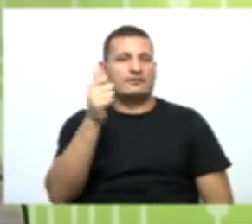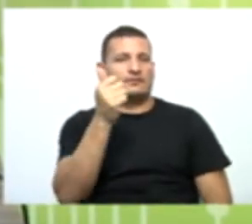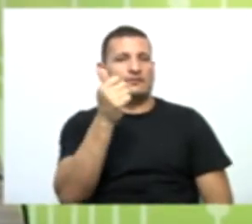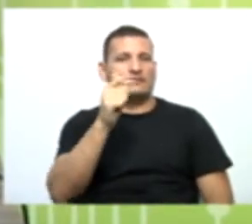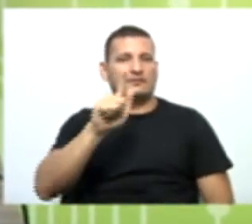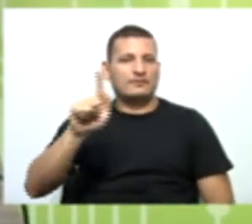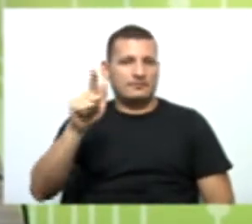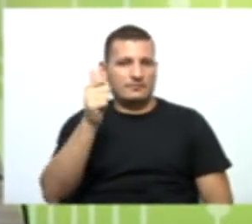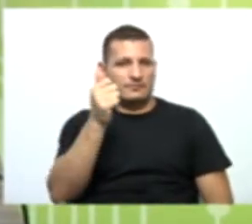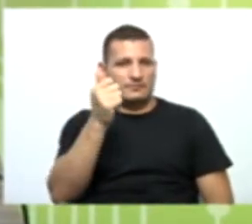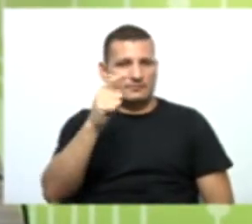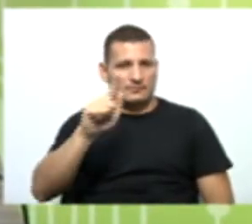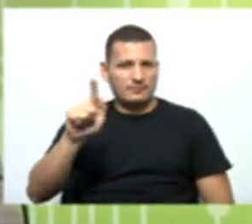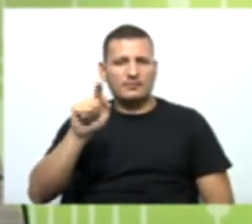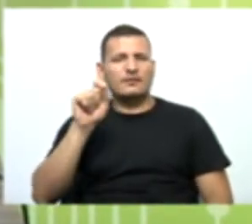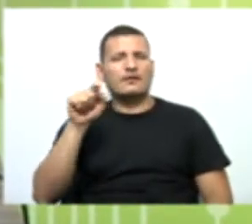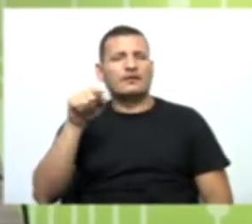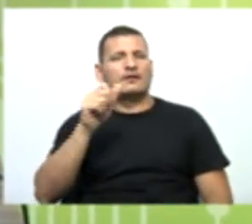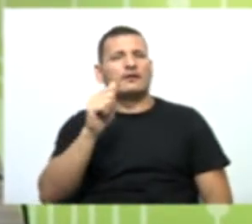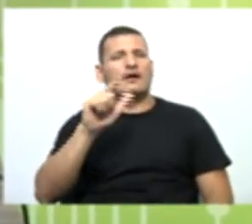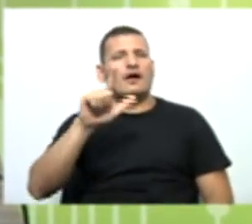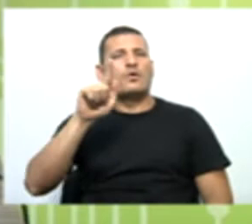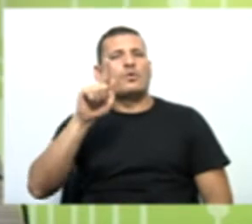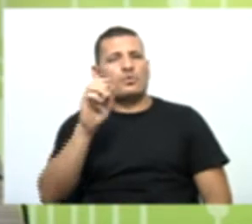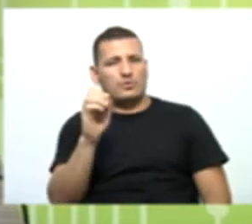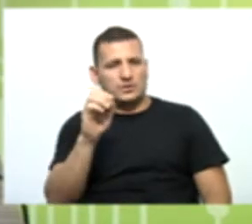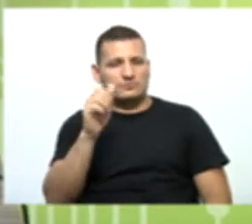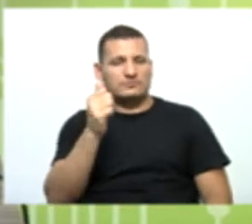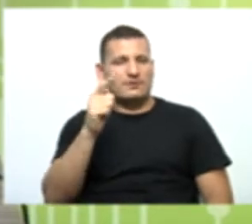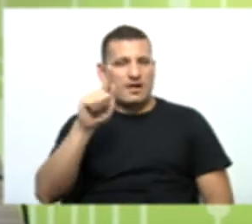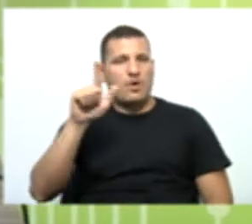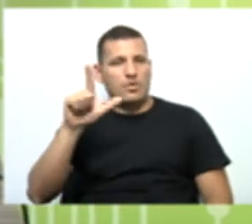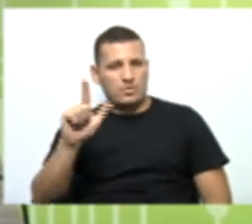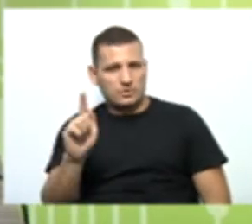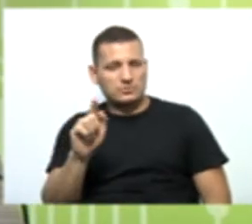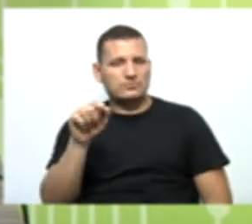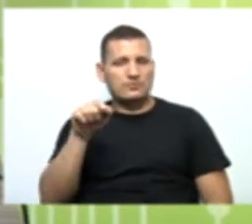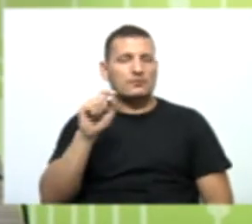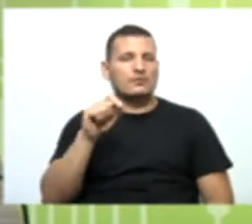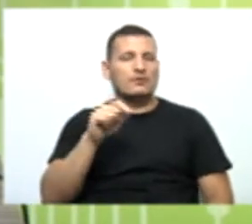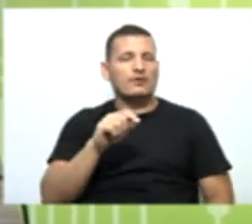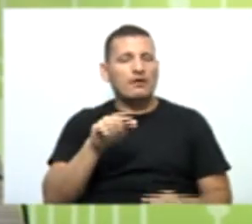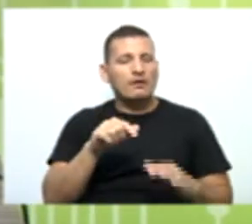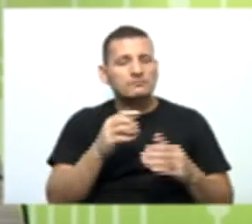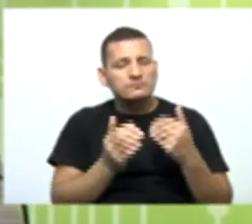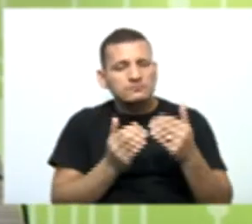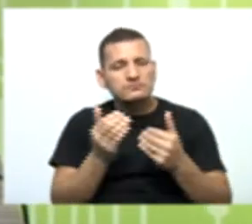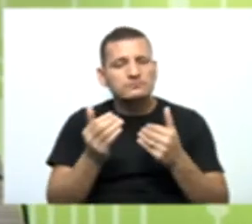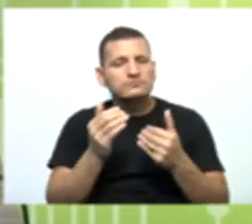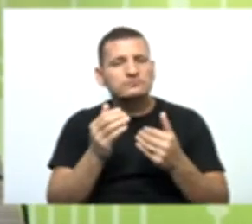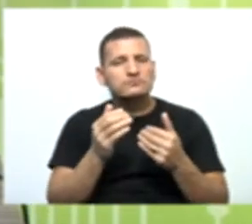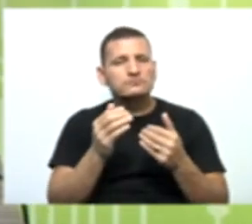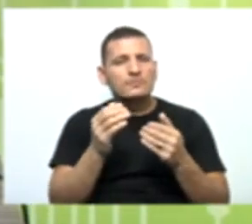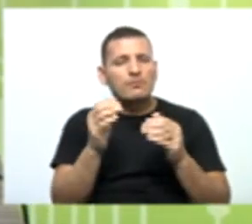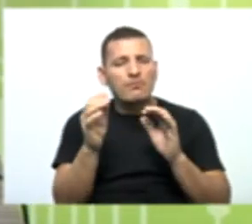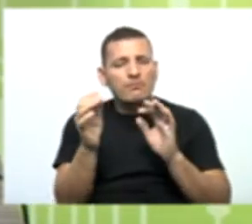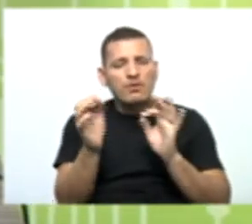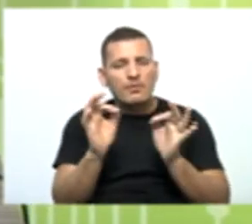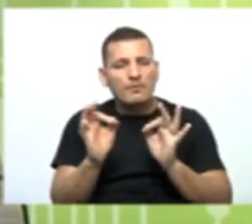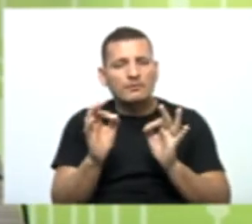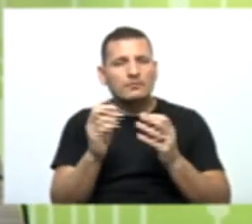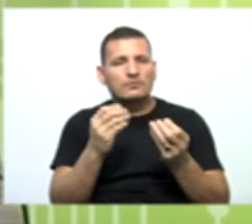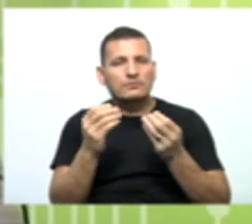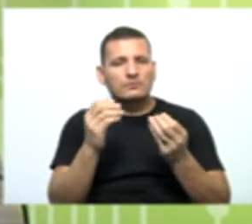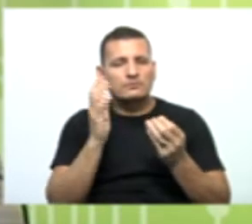uma instrução passo a passo para você resolver determinado problema. Quando você precisa fazer um programa, você